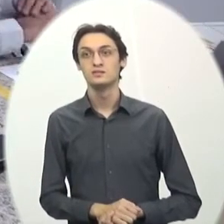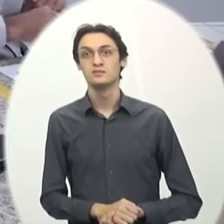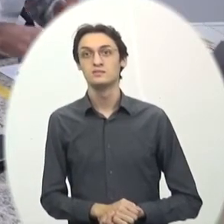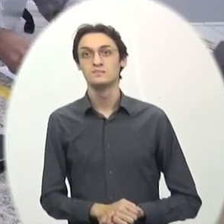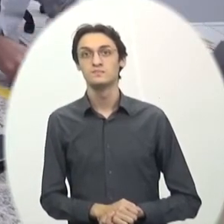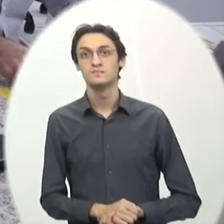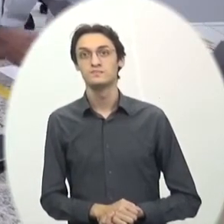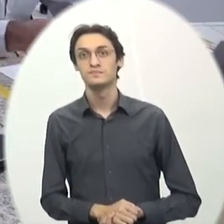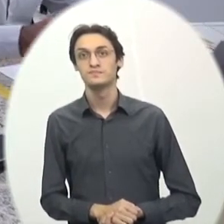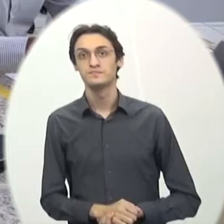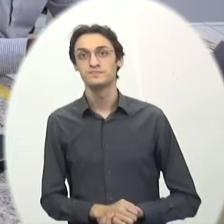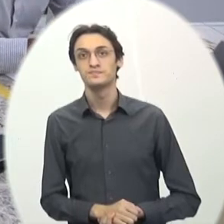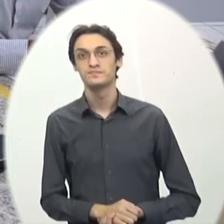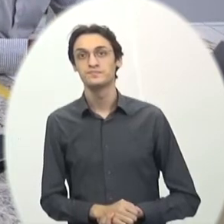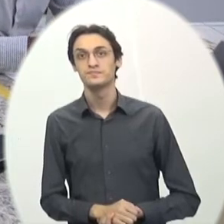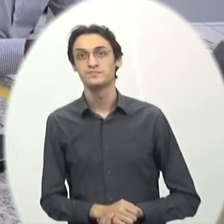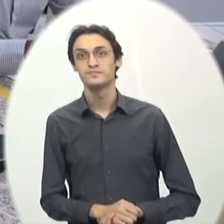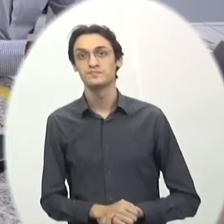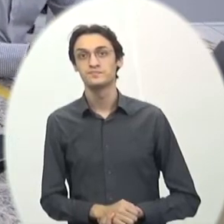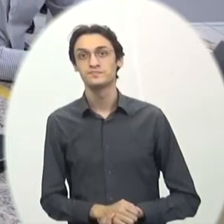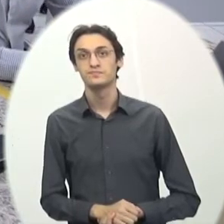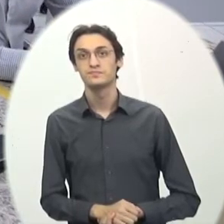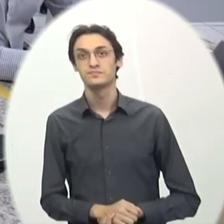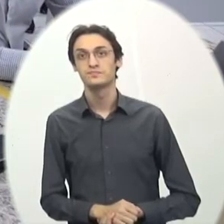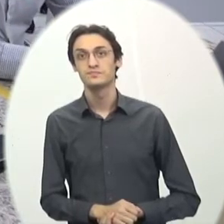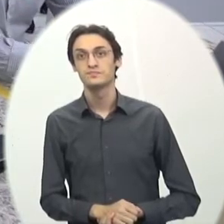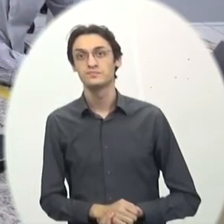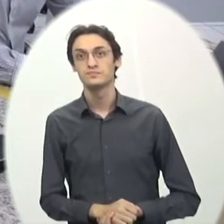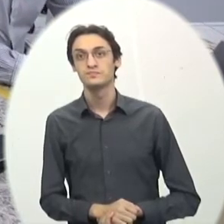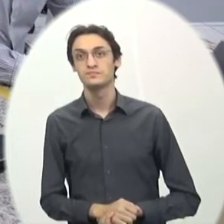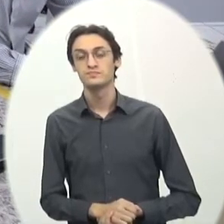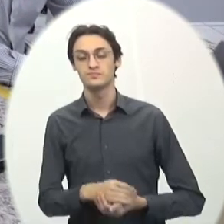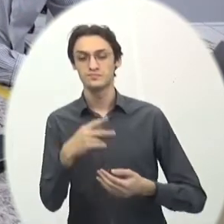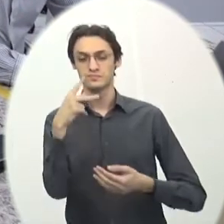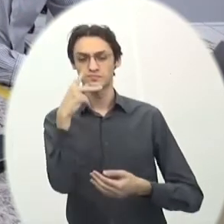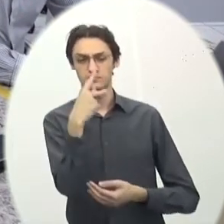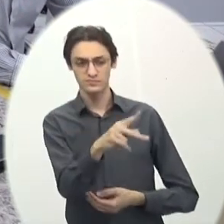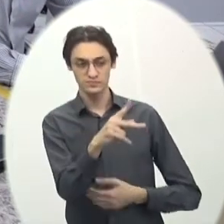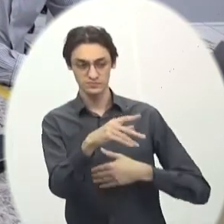O senhor não acha estranho o endereço da sua empresa,